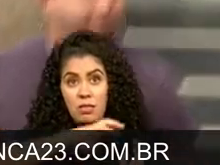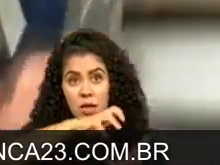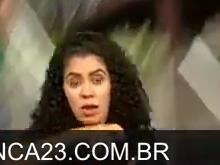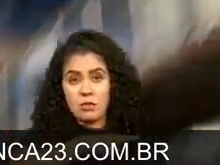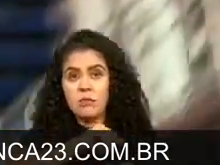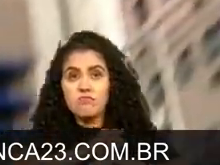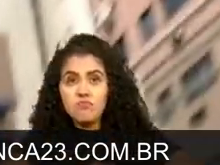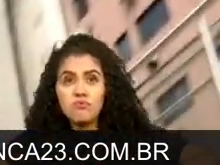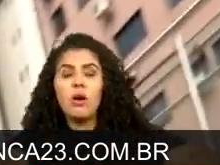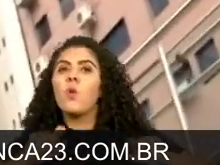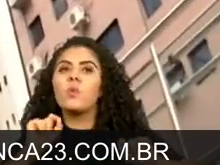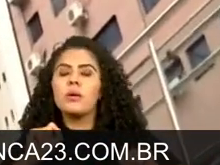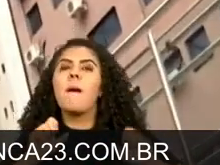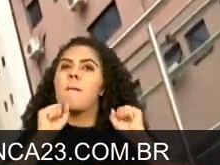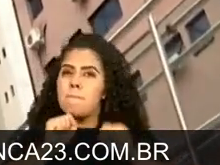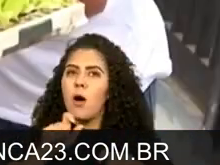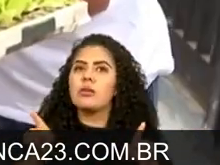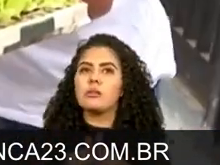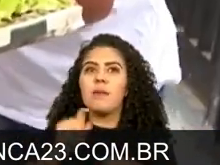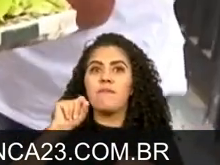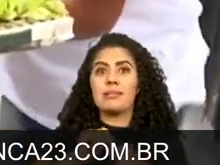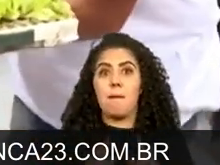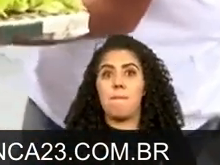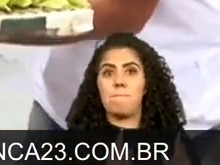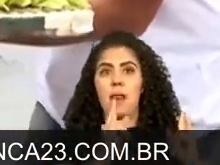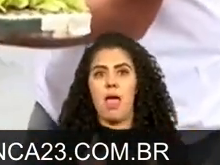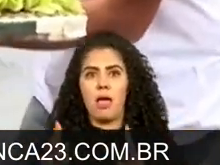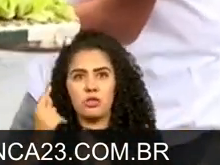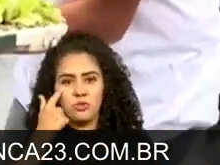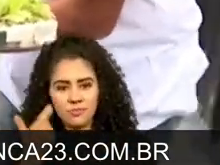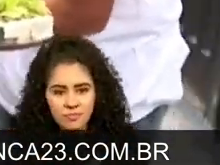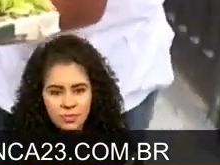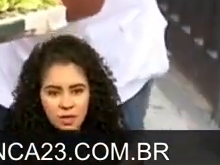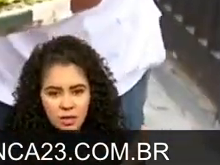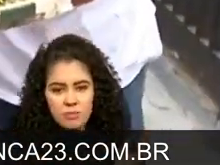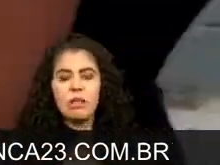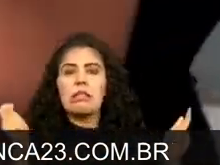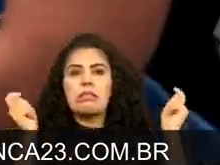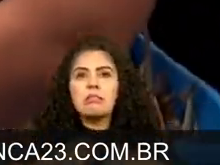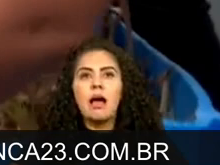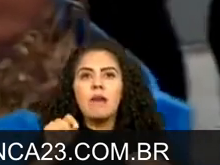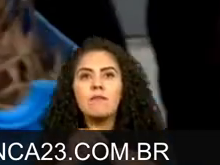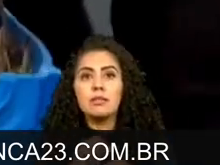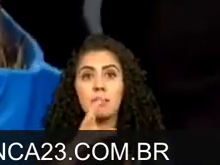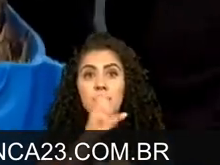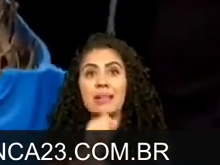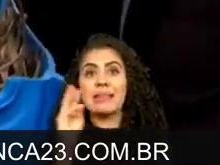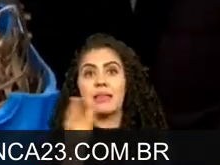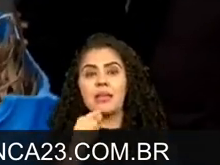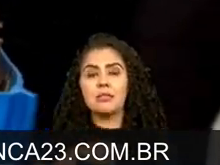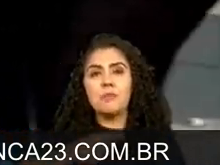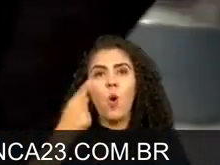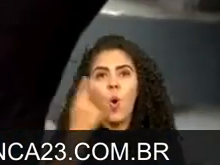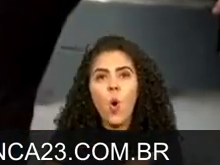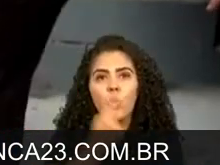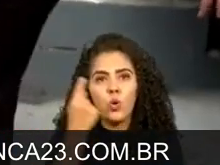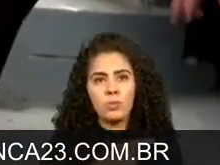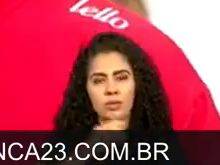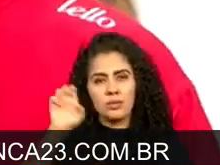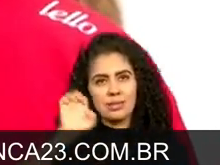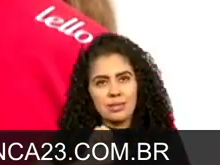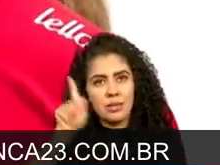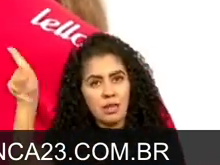pode estar também dentro de prédios. Outra iniciativa cria pequenos cultivos em 3 mil condomínios do estado de São